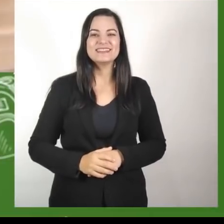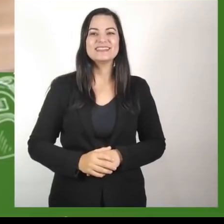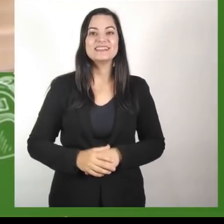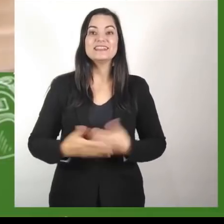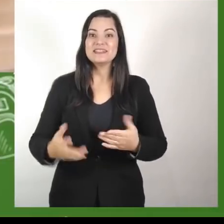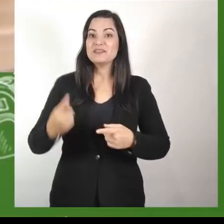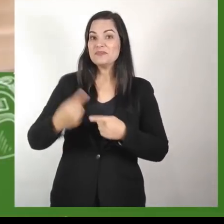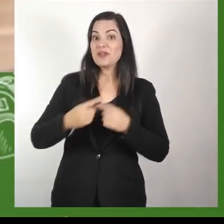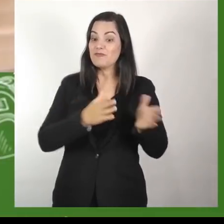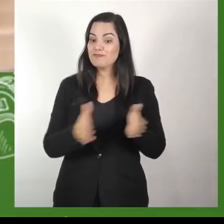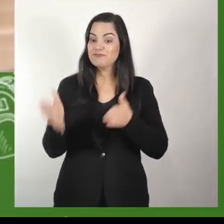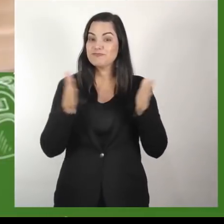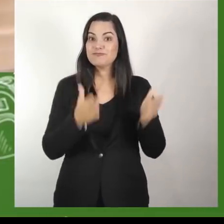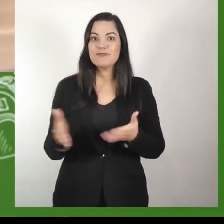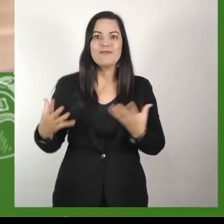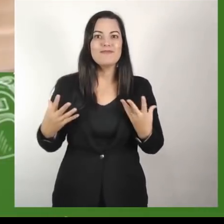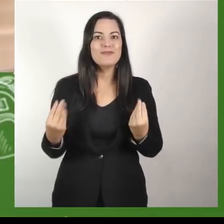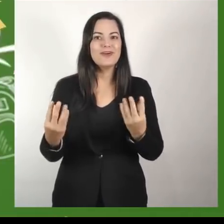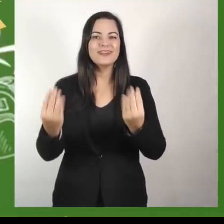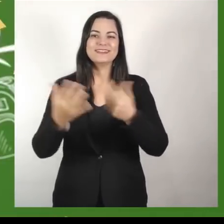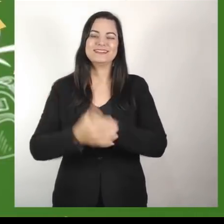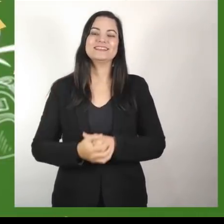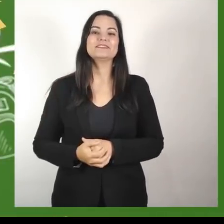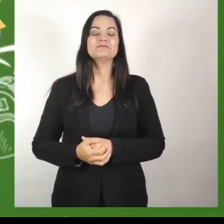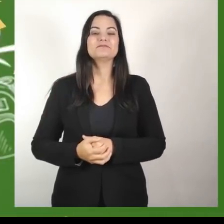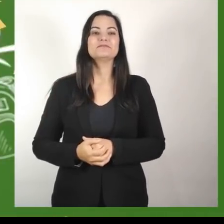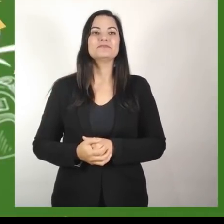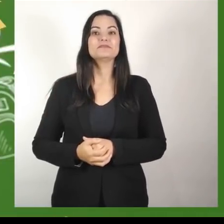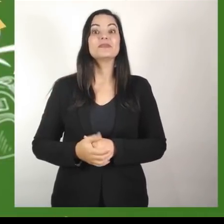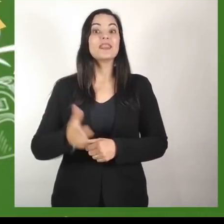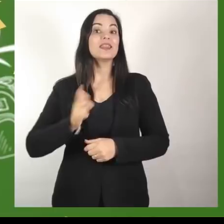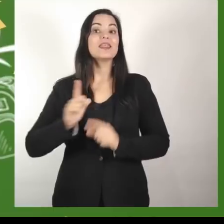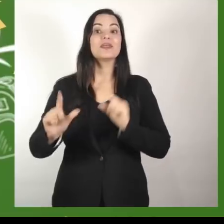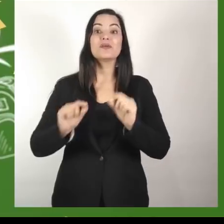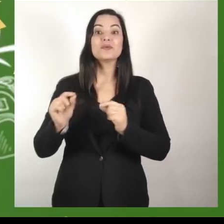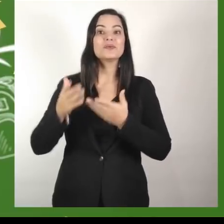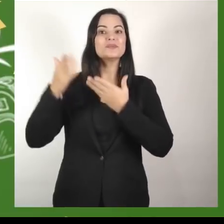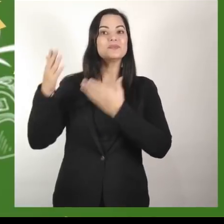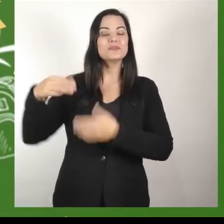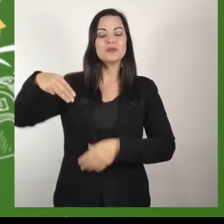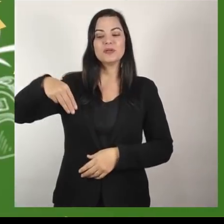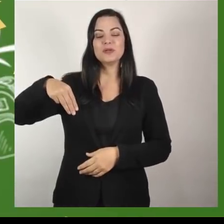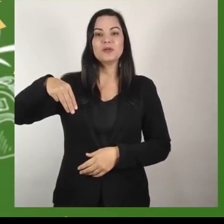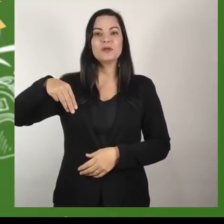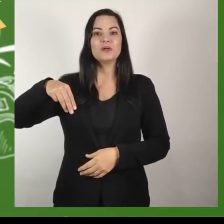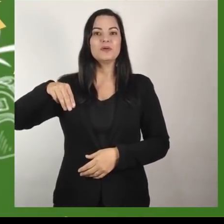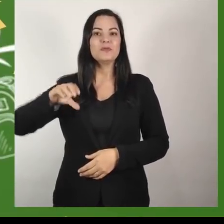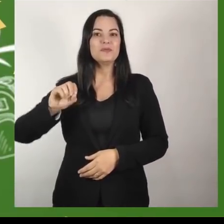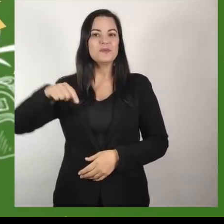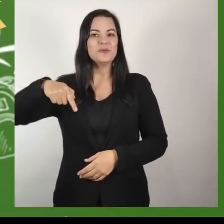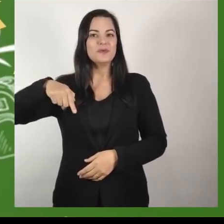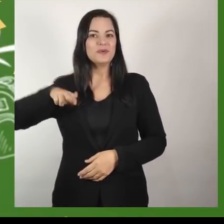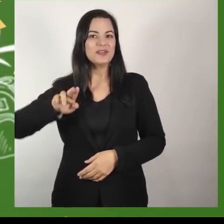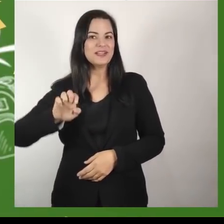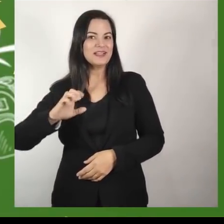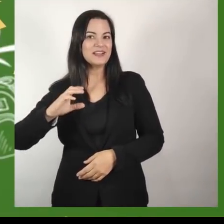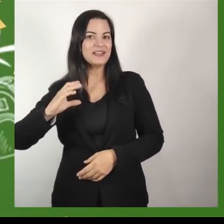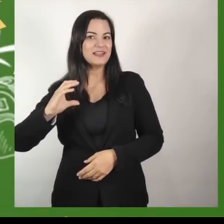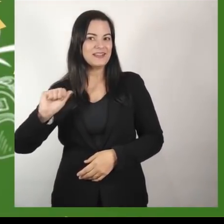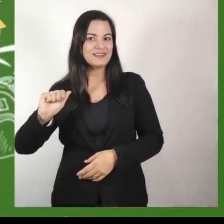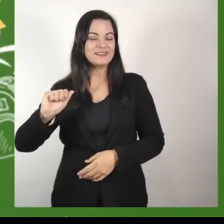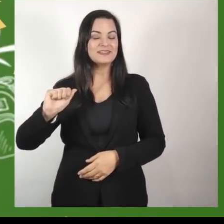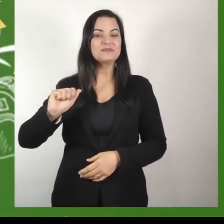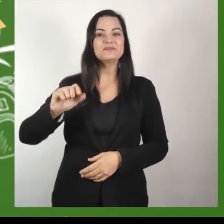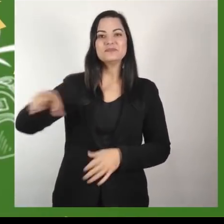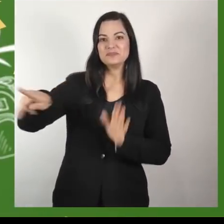uma forte produtora do queijo. Temos ainda a muqueca capixaba, lá